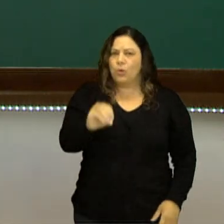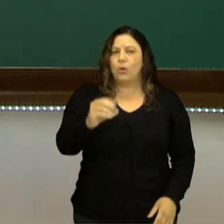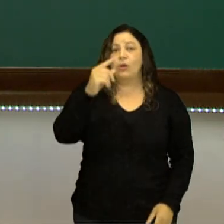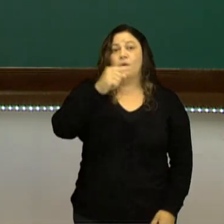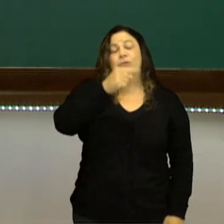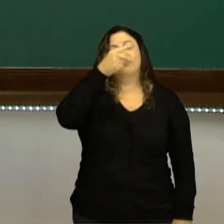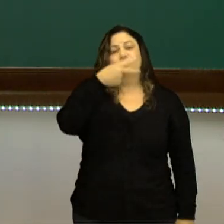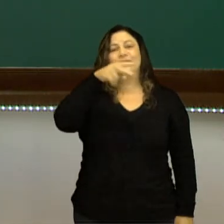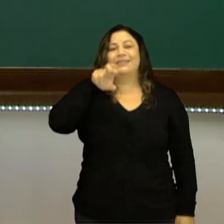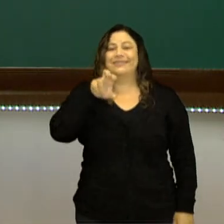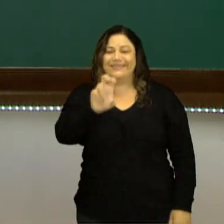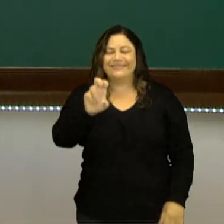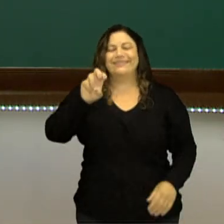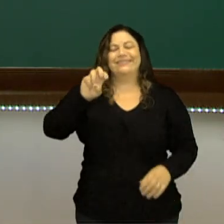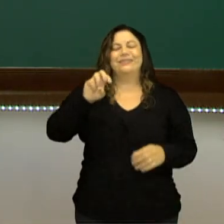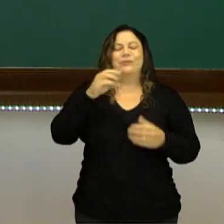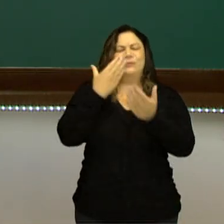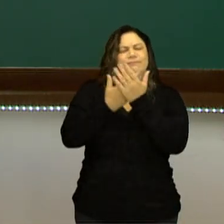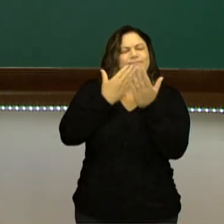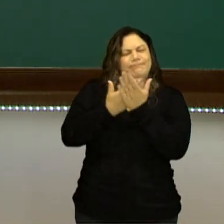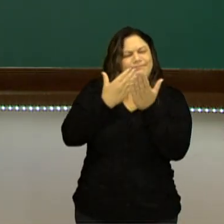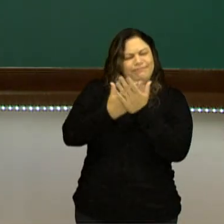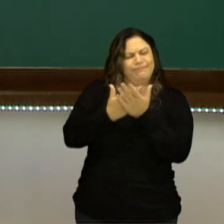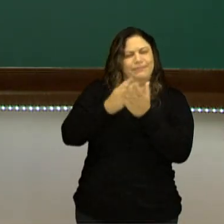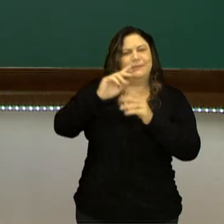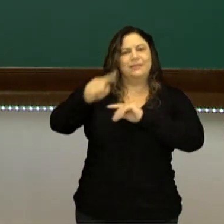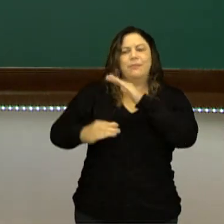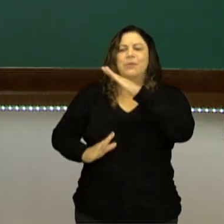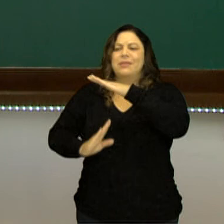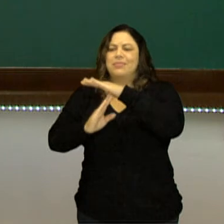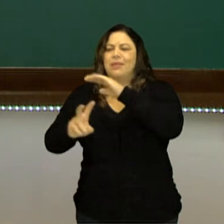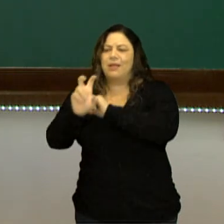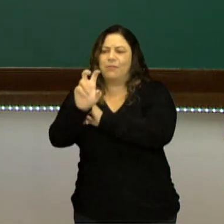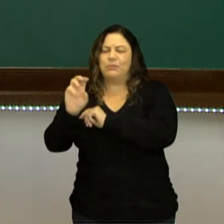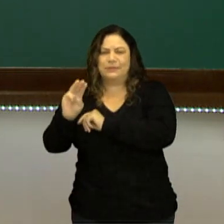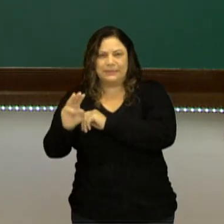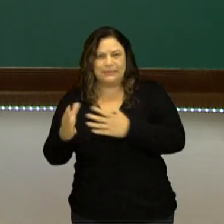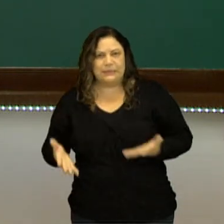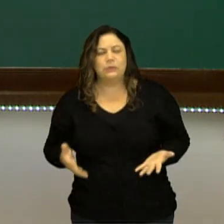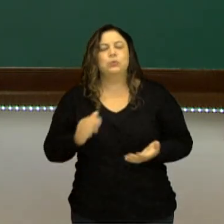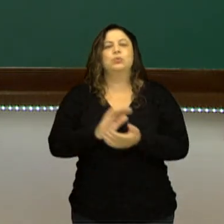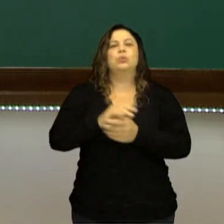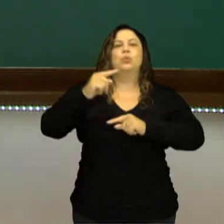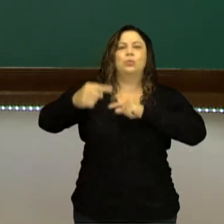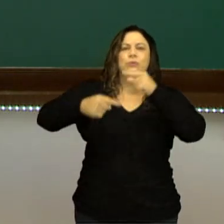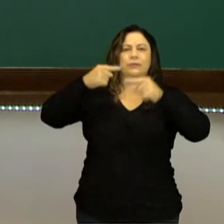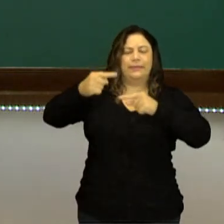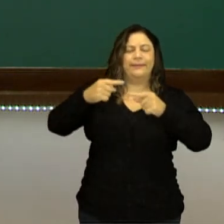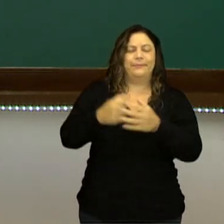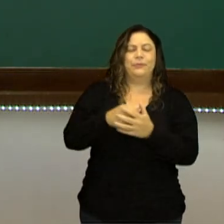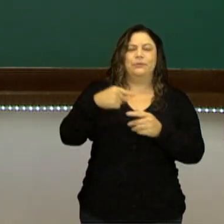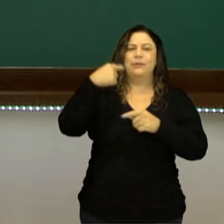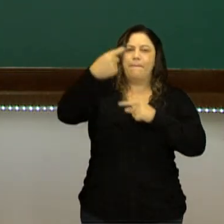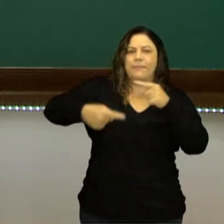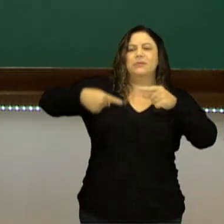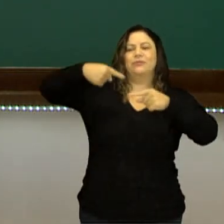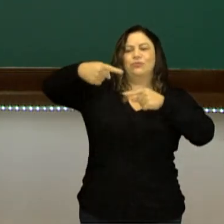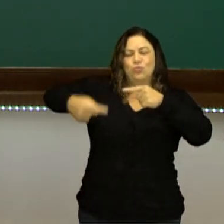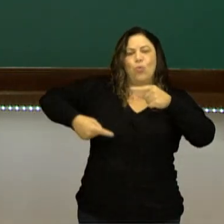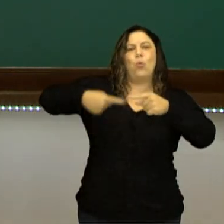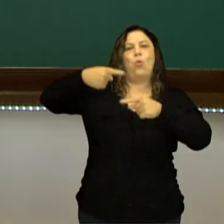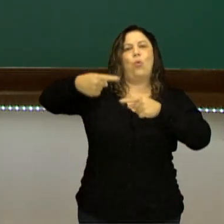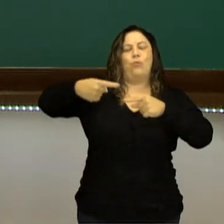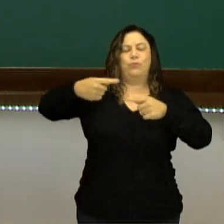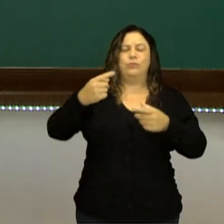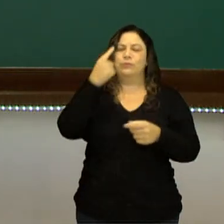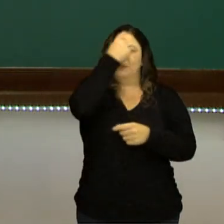estudo concentrado, 5 minutos de descanso, 25 minutos concentrado, 5 de descanso, 25 concentrado,